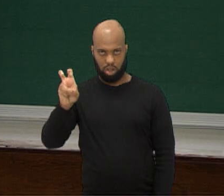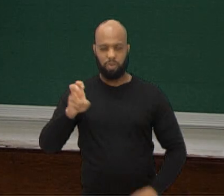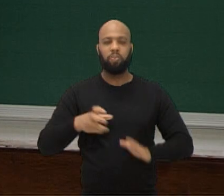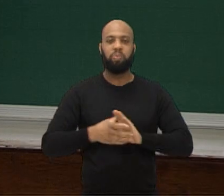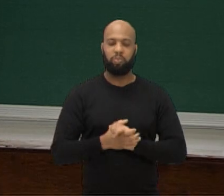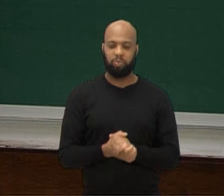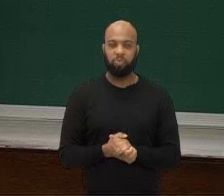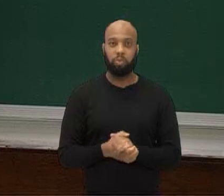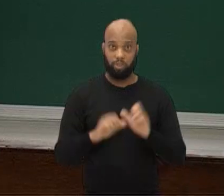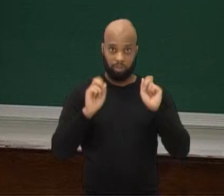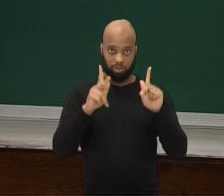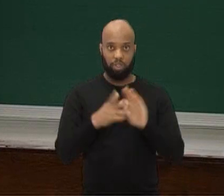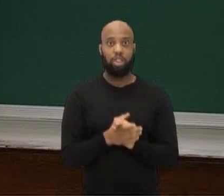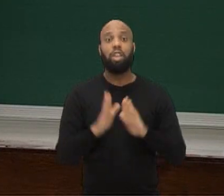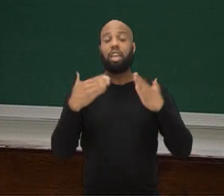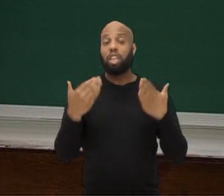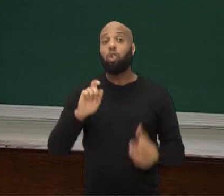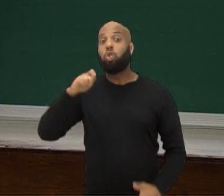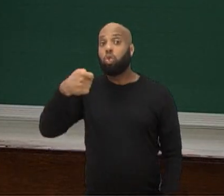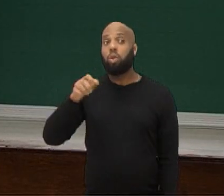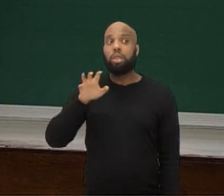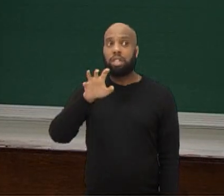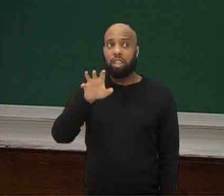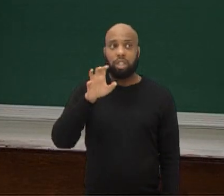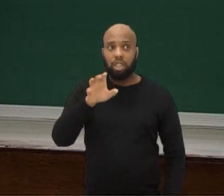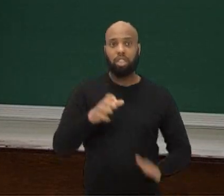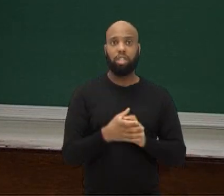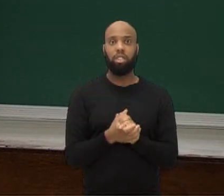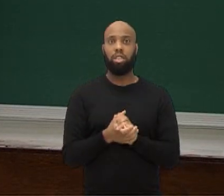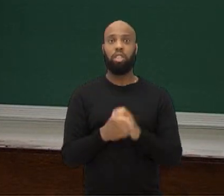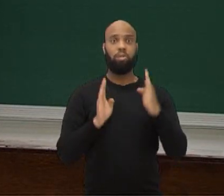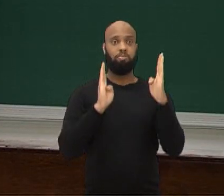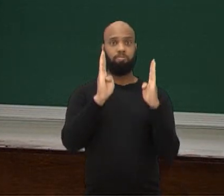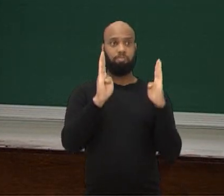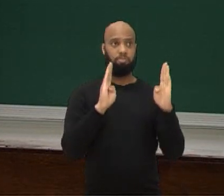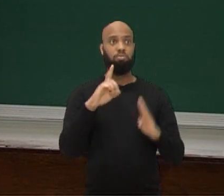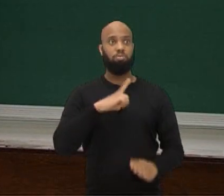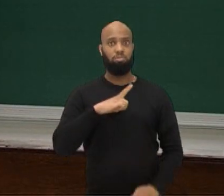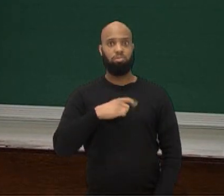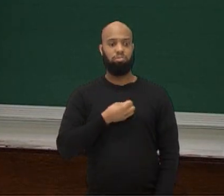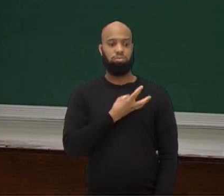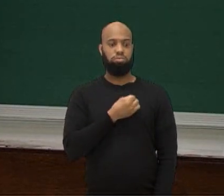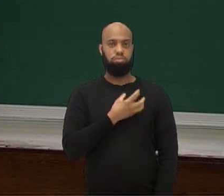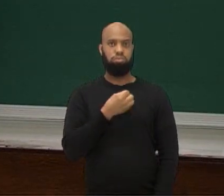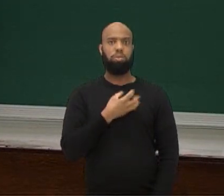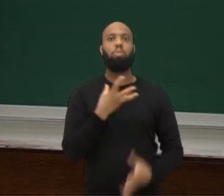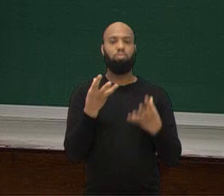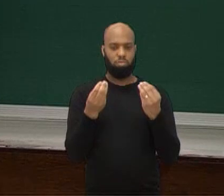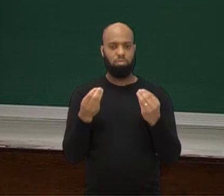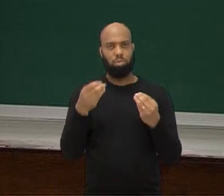1835. Tá? Então, considerando a época, um número grande de pessoas